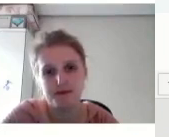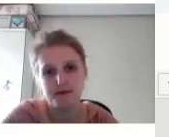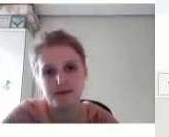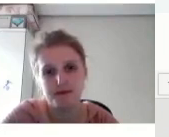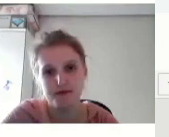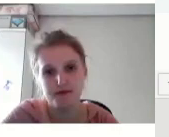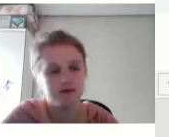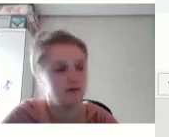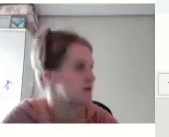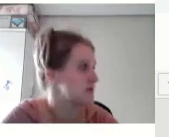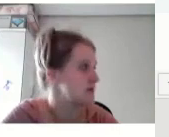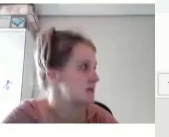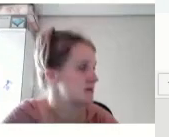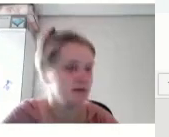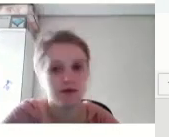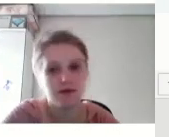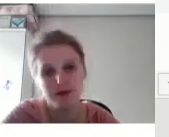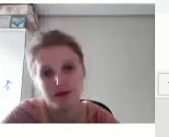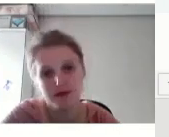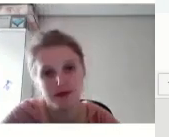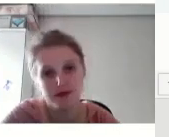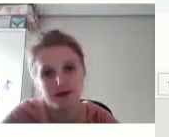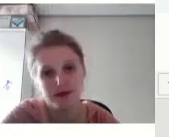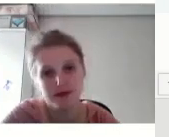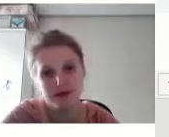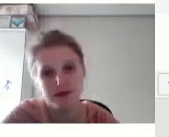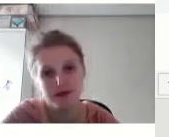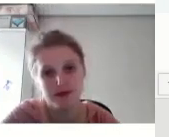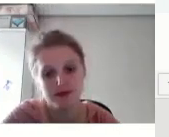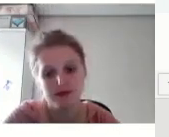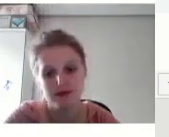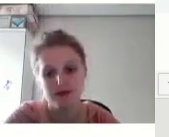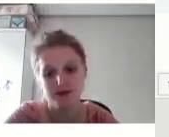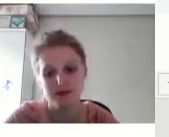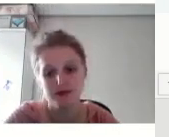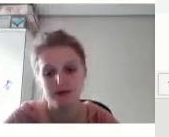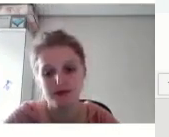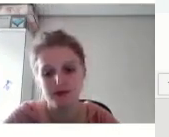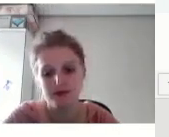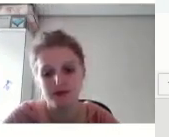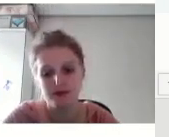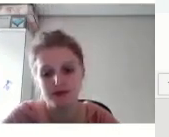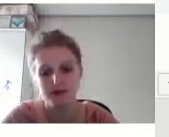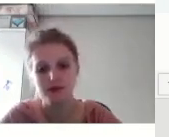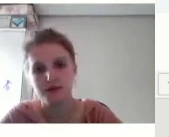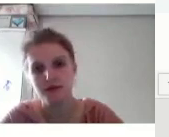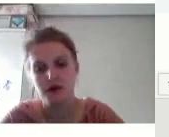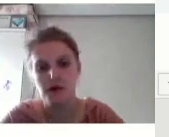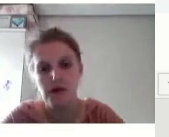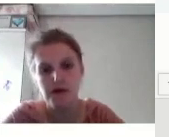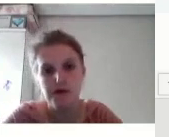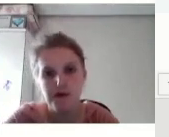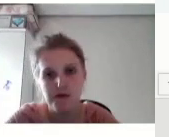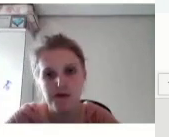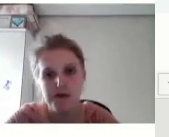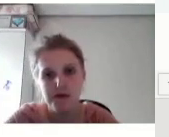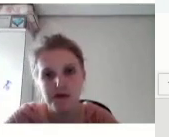campos e dos momentos conjugados, né? E também começar a questão de